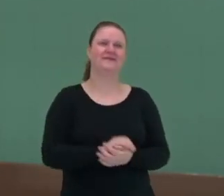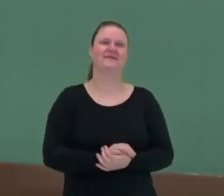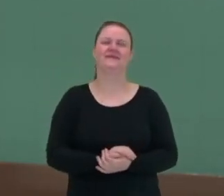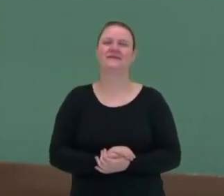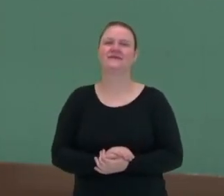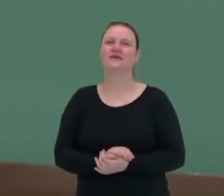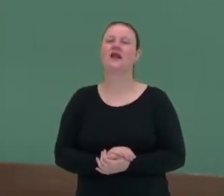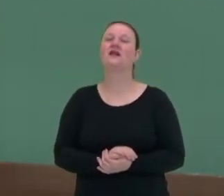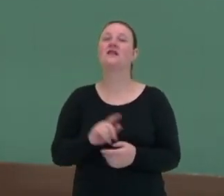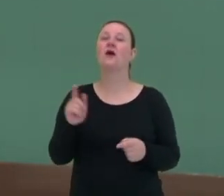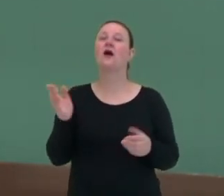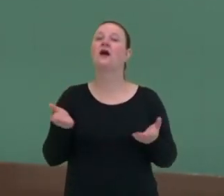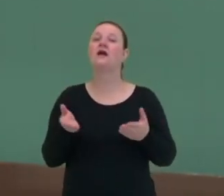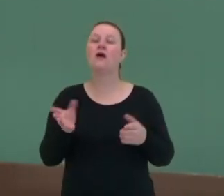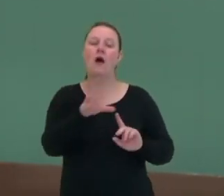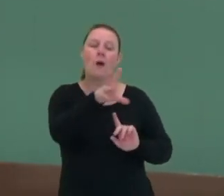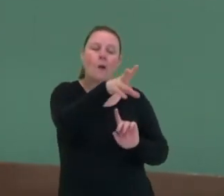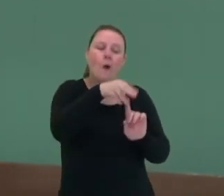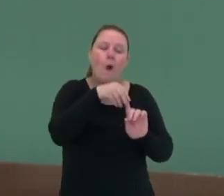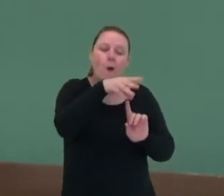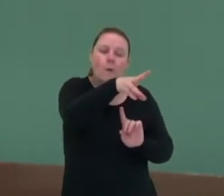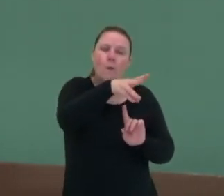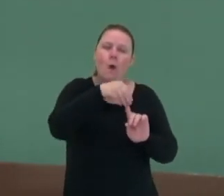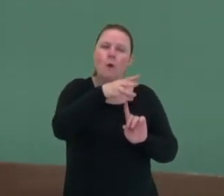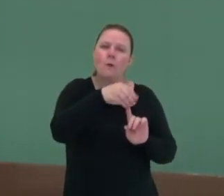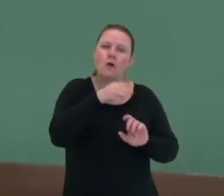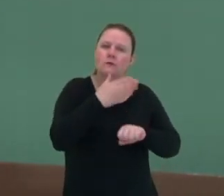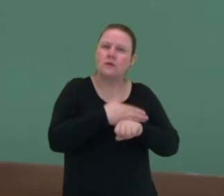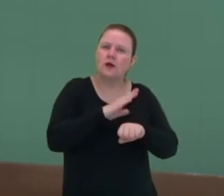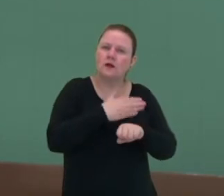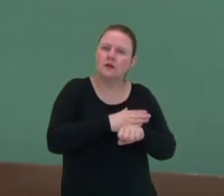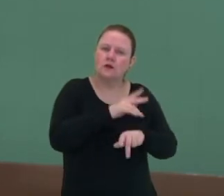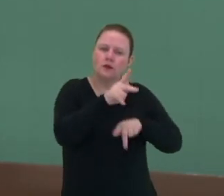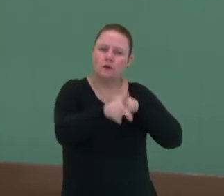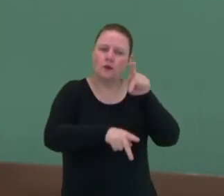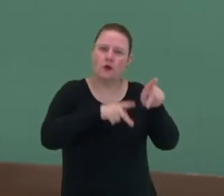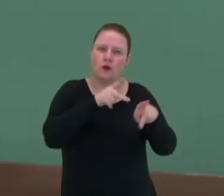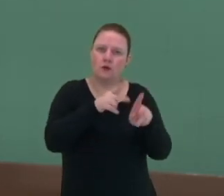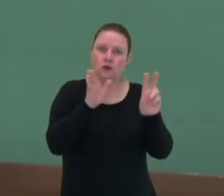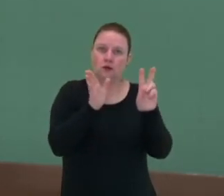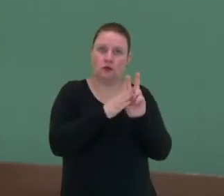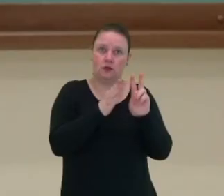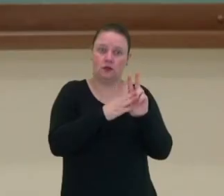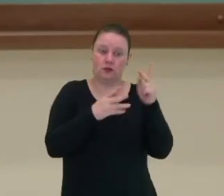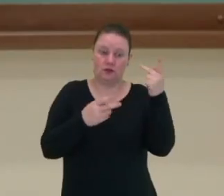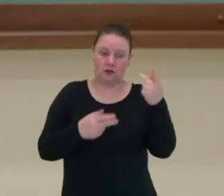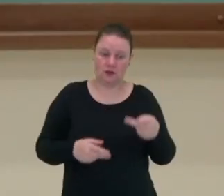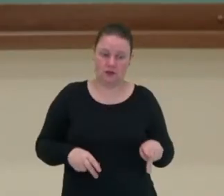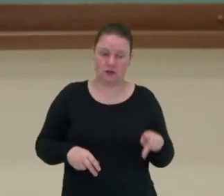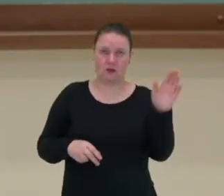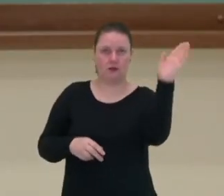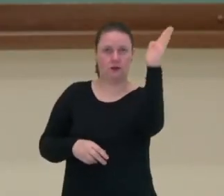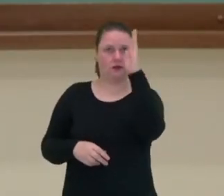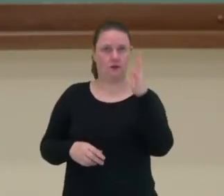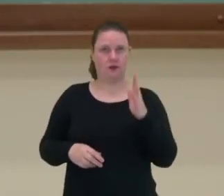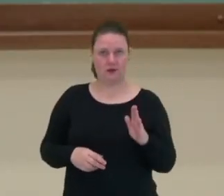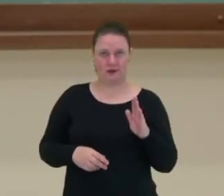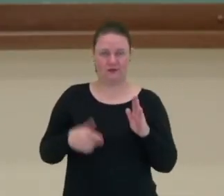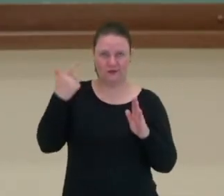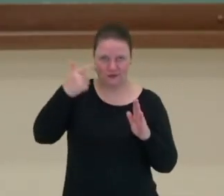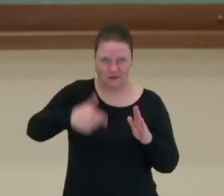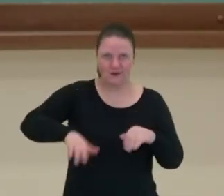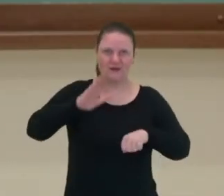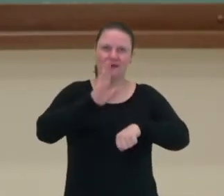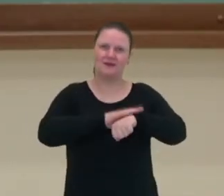ou arco e flecha praticado pelos povos indígenas brasileiros, tá? Então, novamente, eu vou dar um tempinho